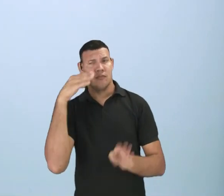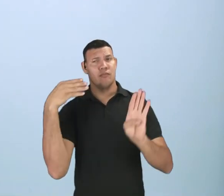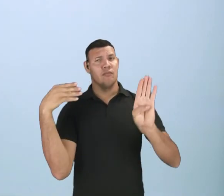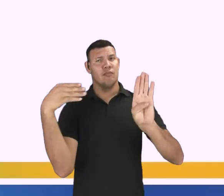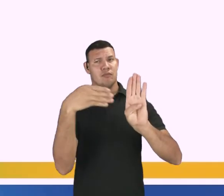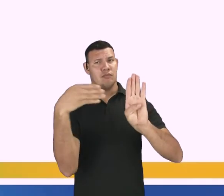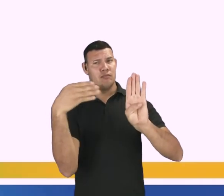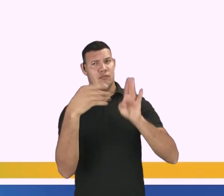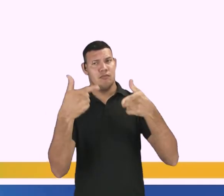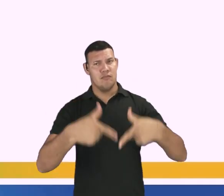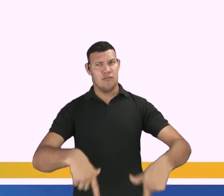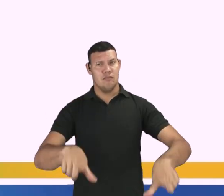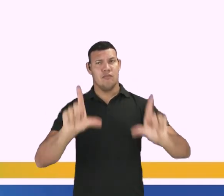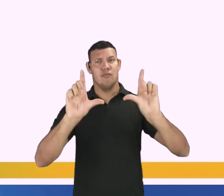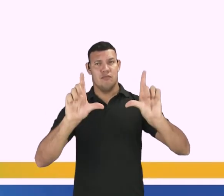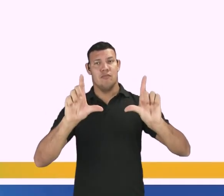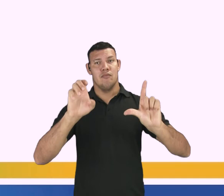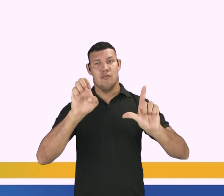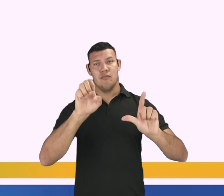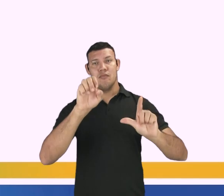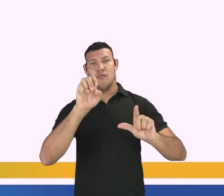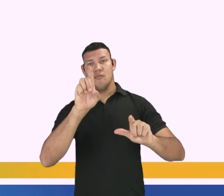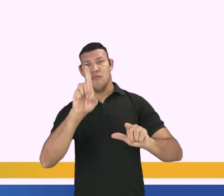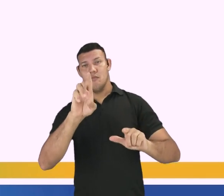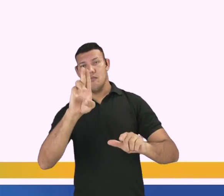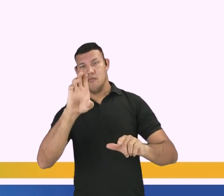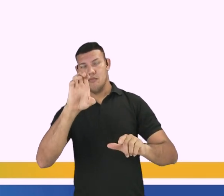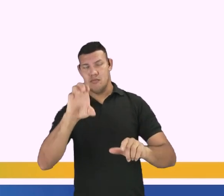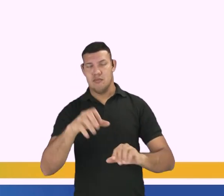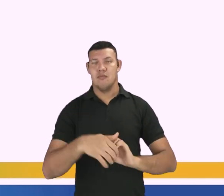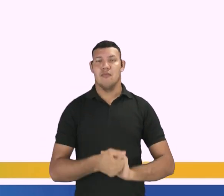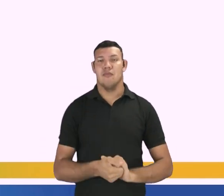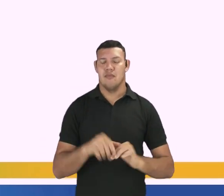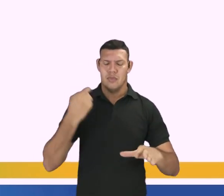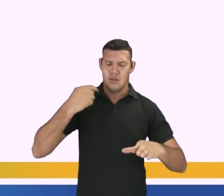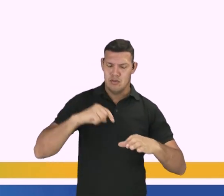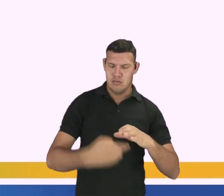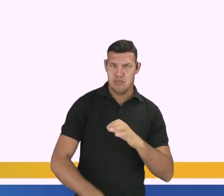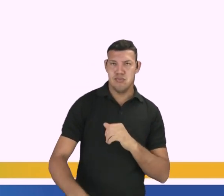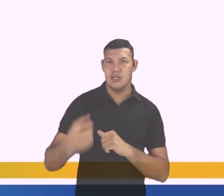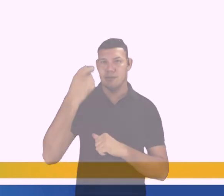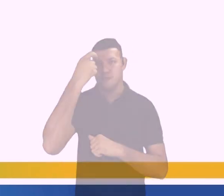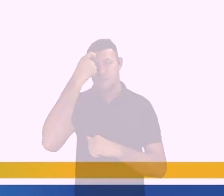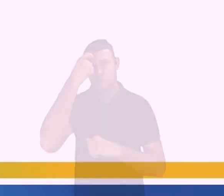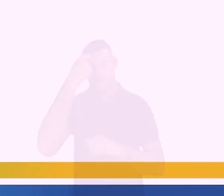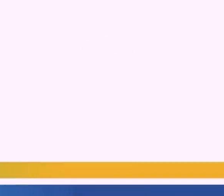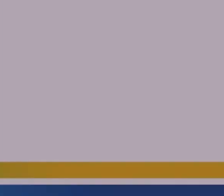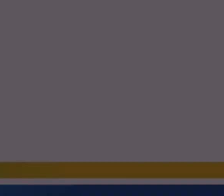plataforma para você aprimorar cada vez mais o seu conhecimento. Acesse a plataforma Eduque.